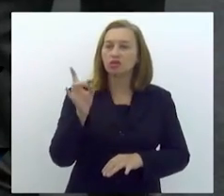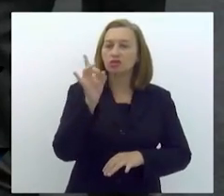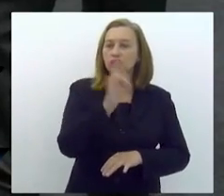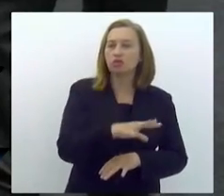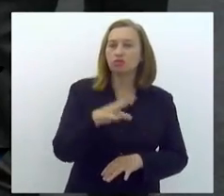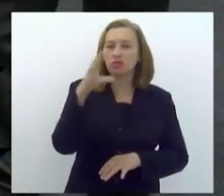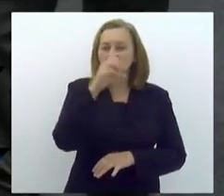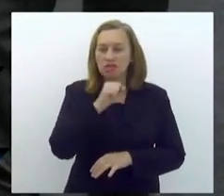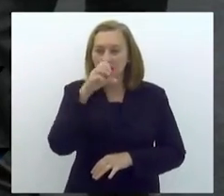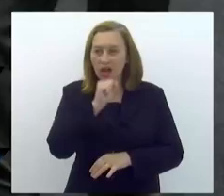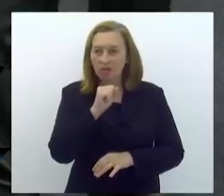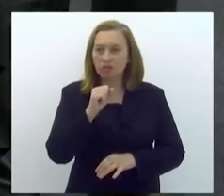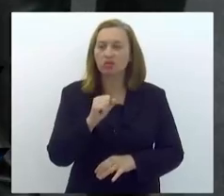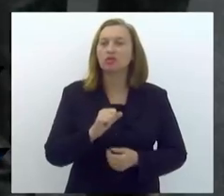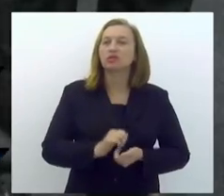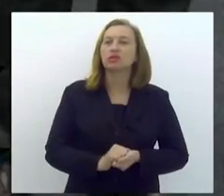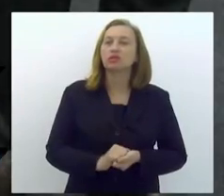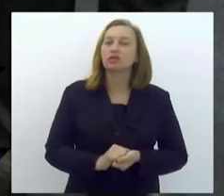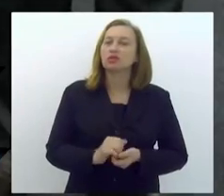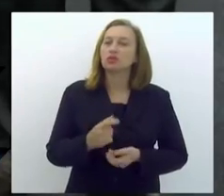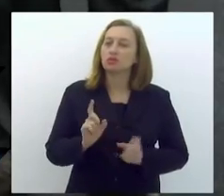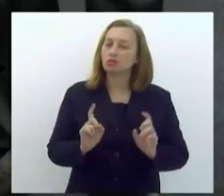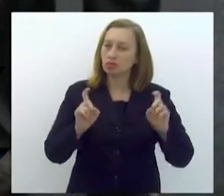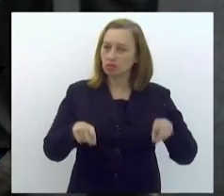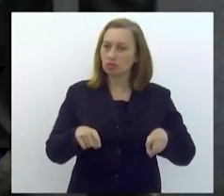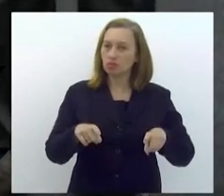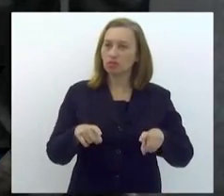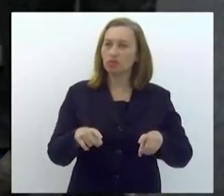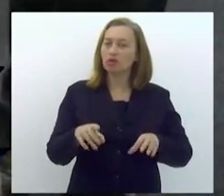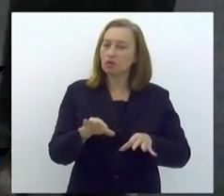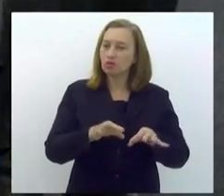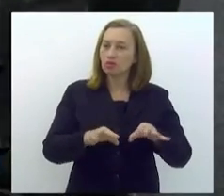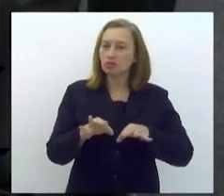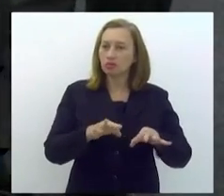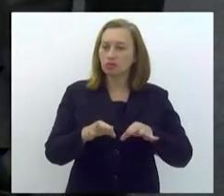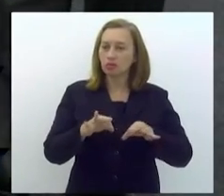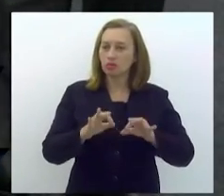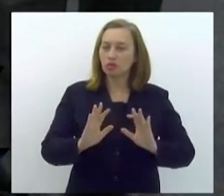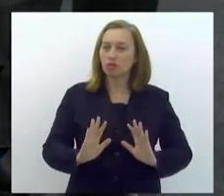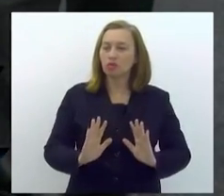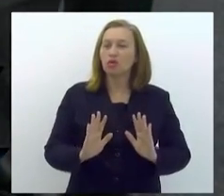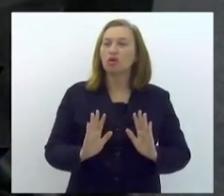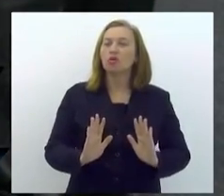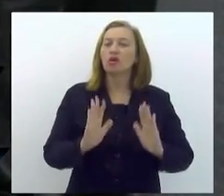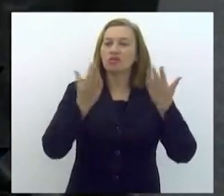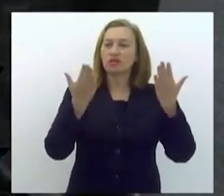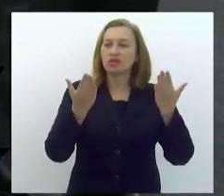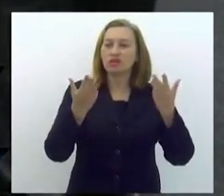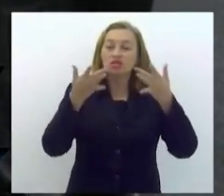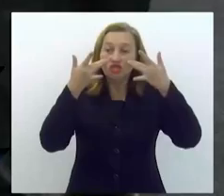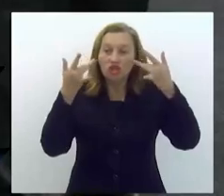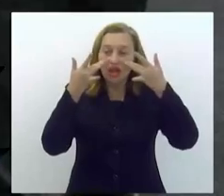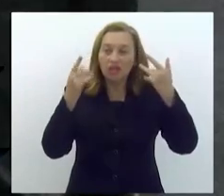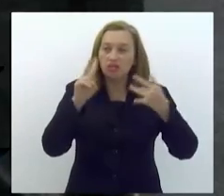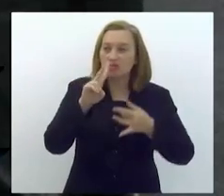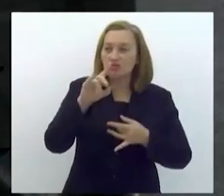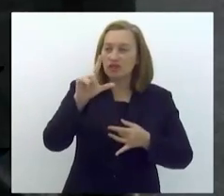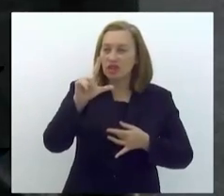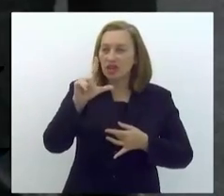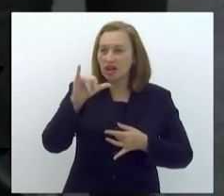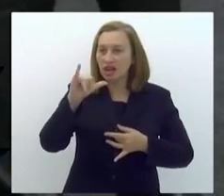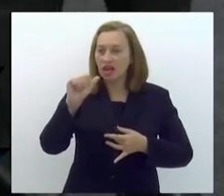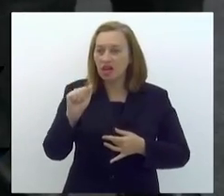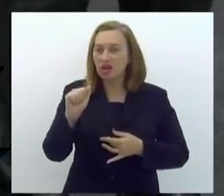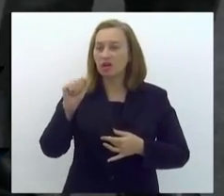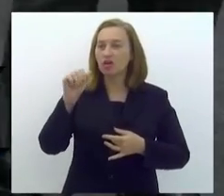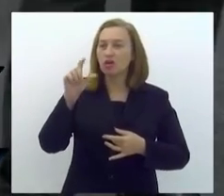de Agosto o nosso mandato organizou um ato pelo retorno do teatro Vila Lobos em Copacabana que contou com a